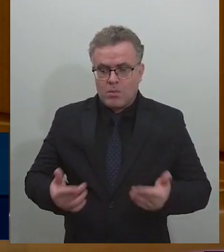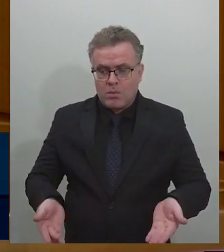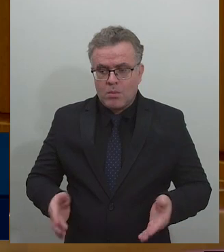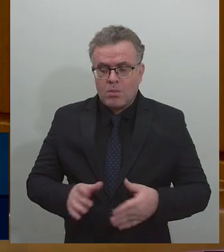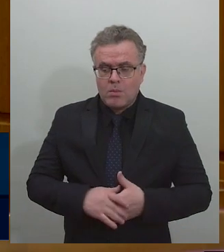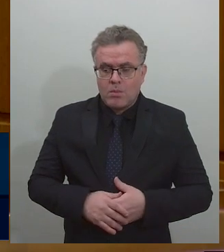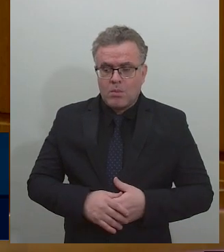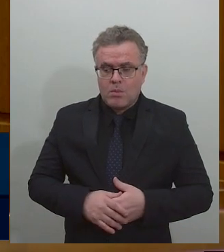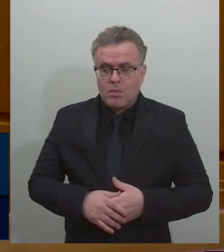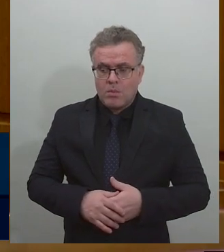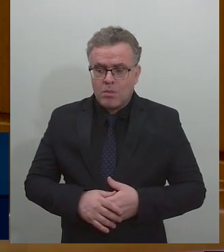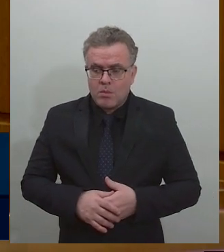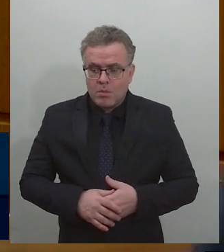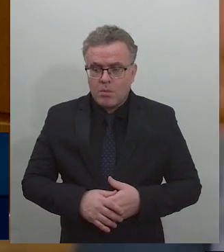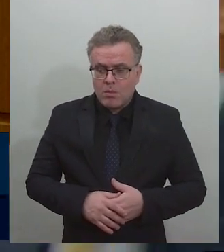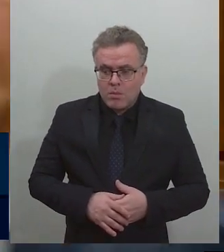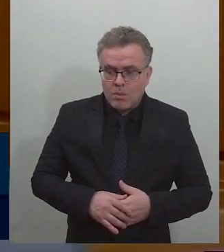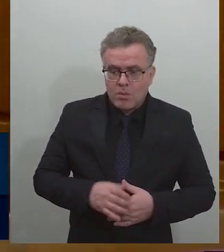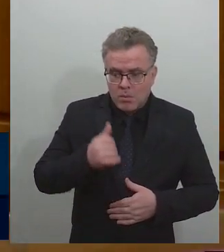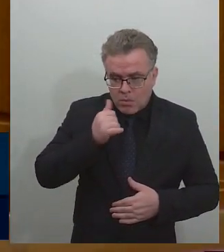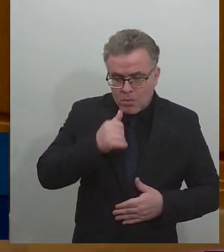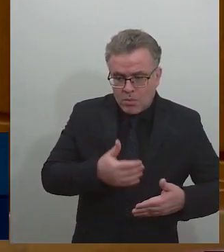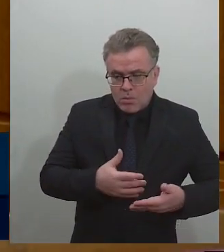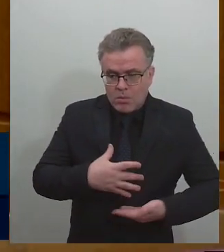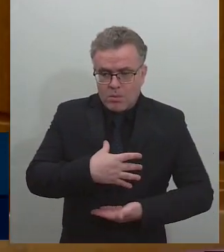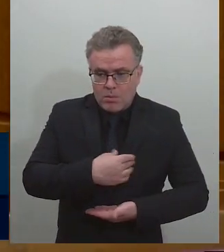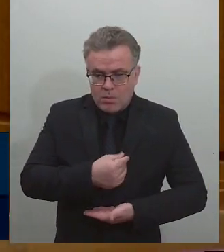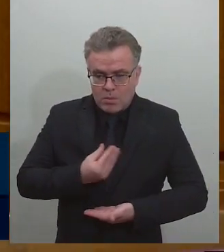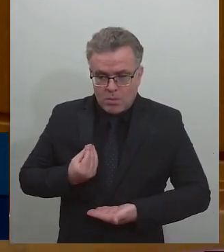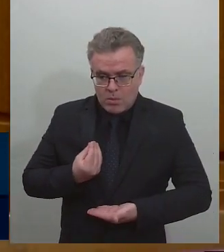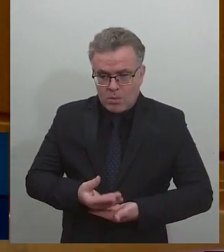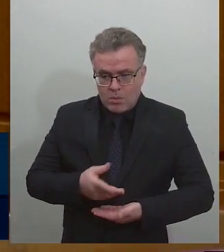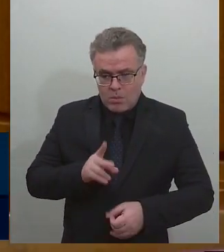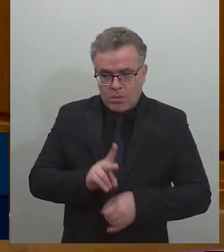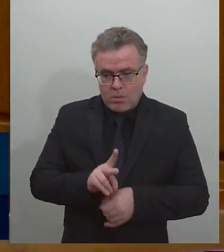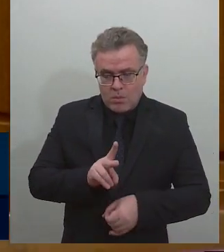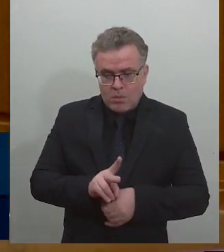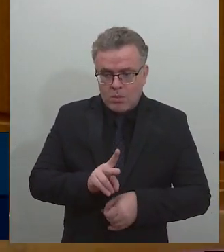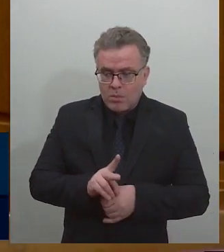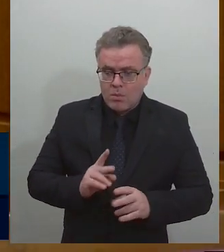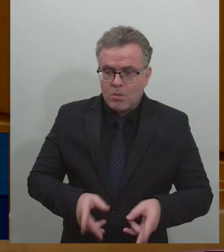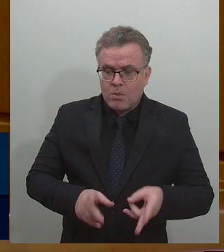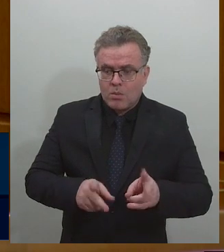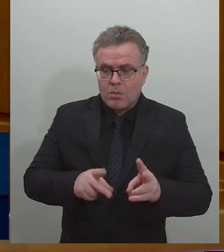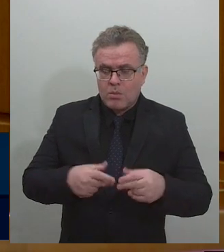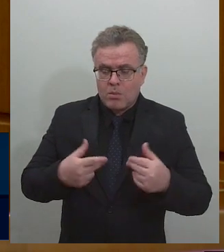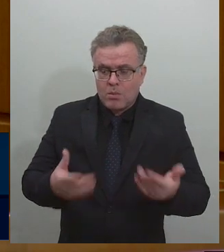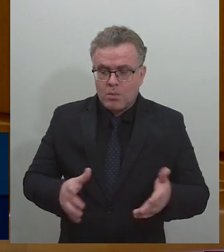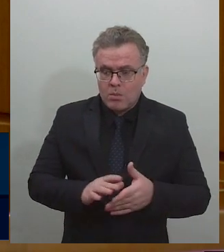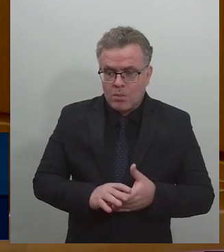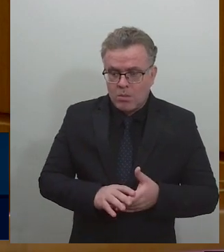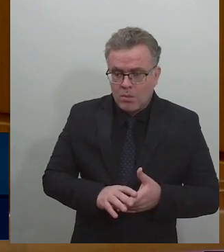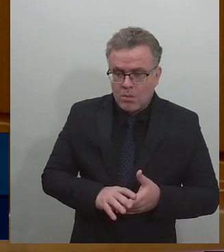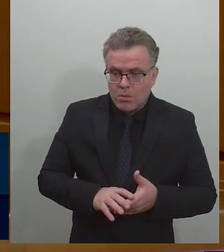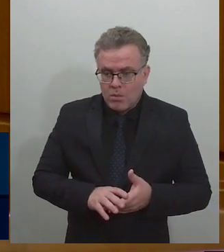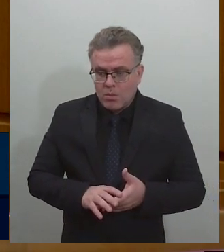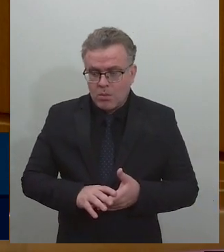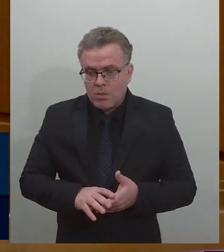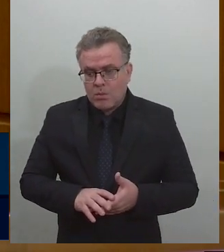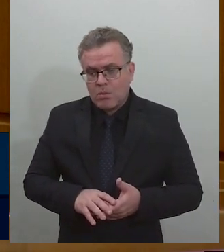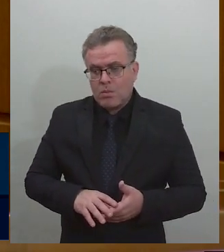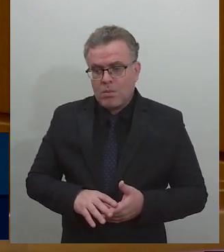amamenta, ela preserva a sua mama e ela, sem sombra de dúvida,